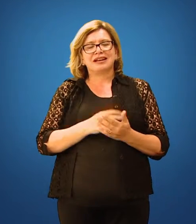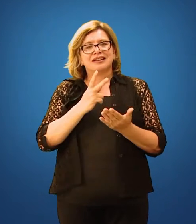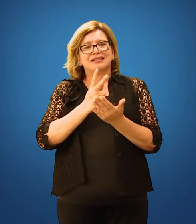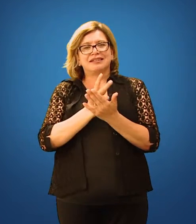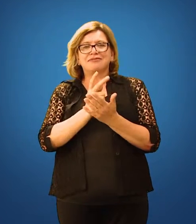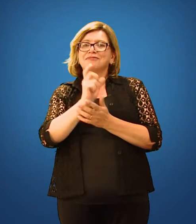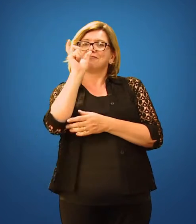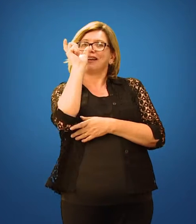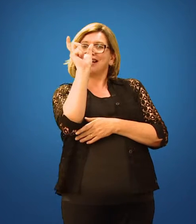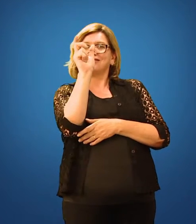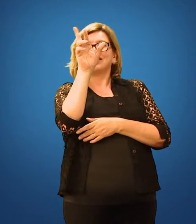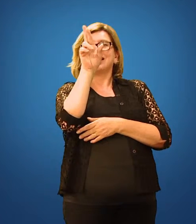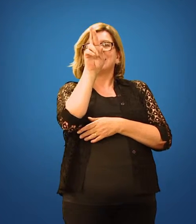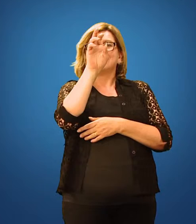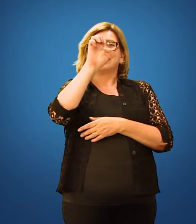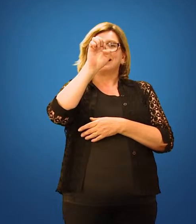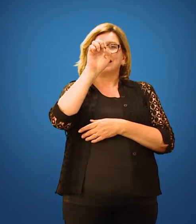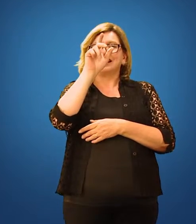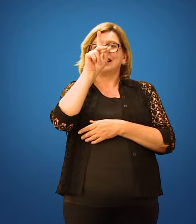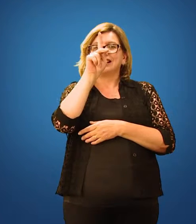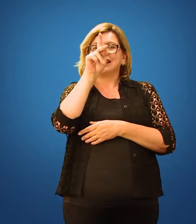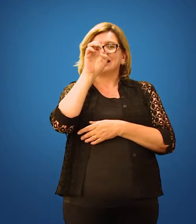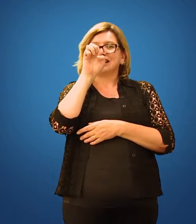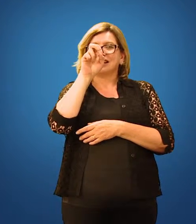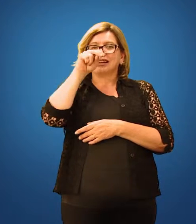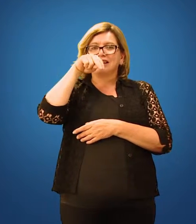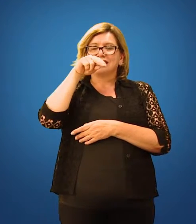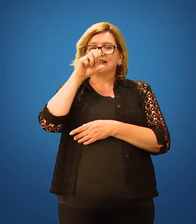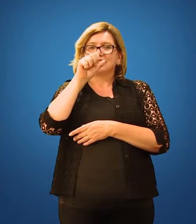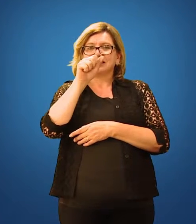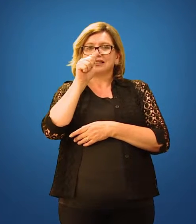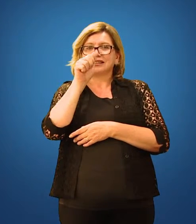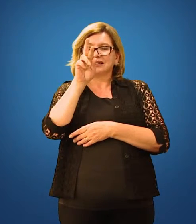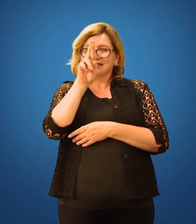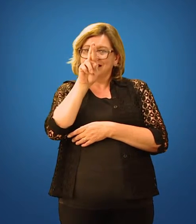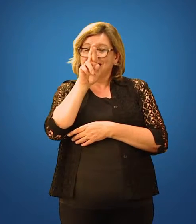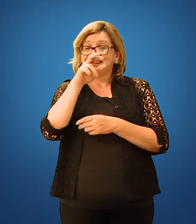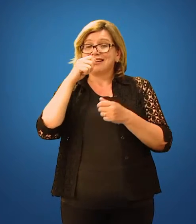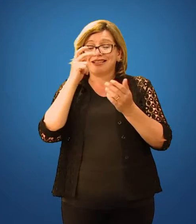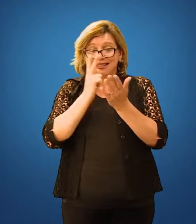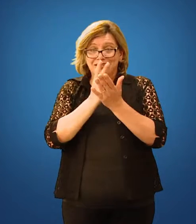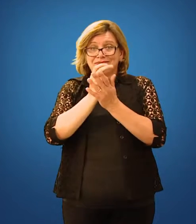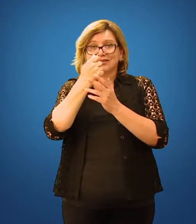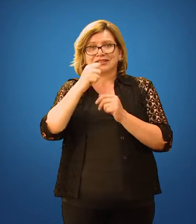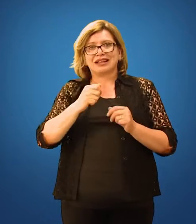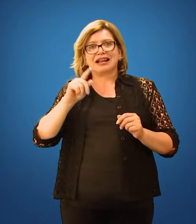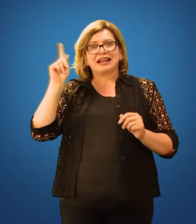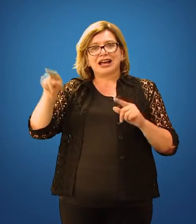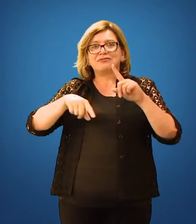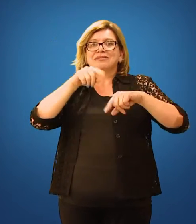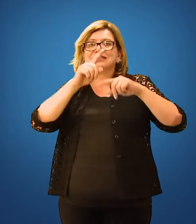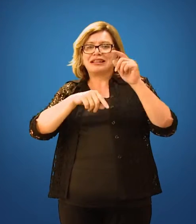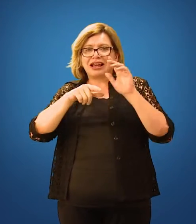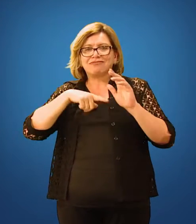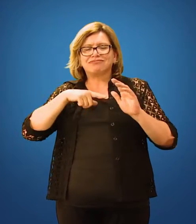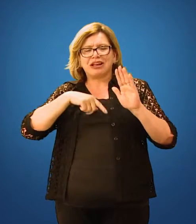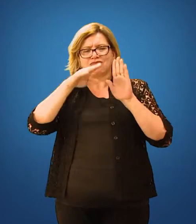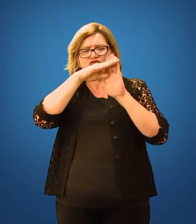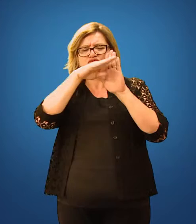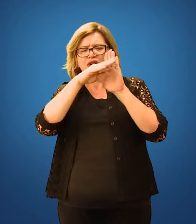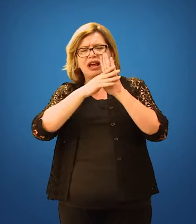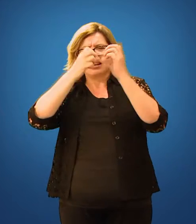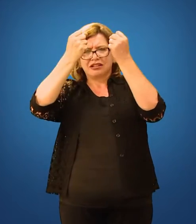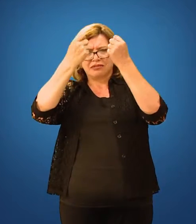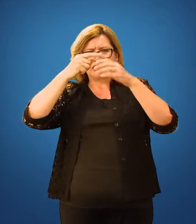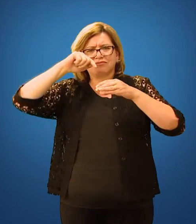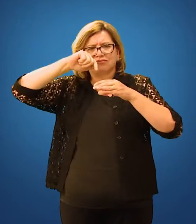ordem. No material didático, todos aqueles itens que a gente acabou de falar estão bem trabalhados e existem alguns outros exemplos, então eu